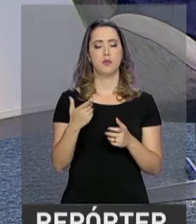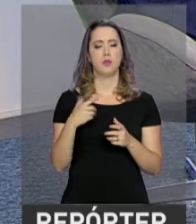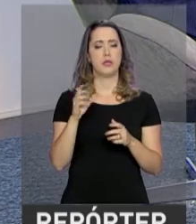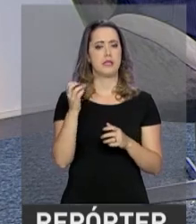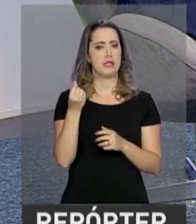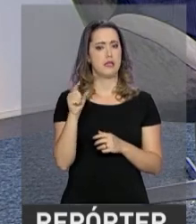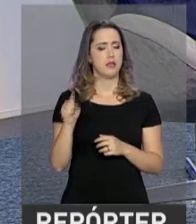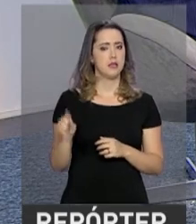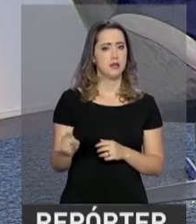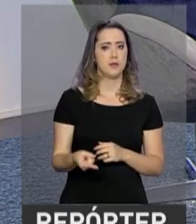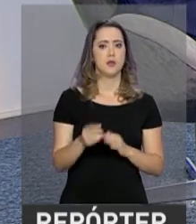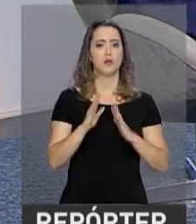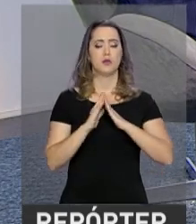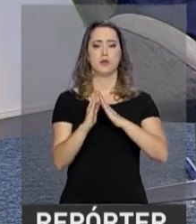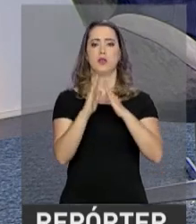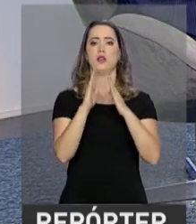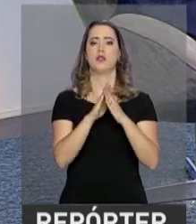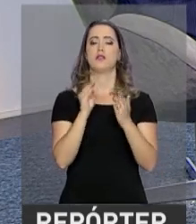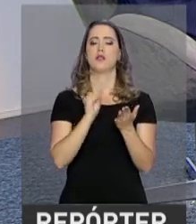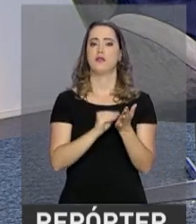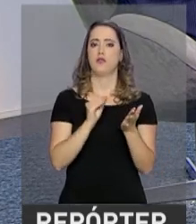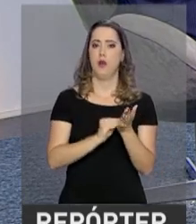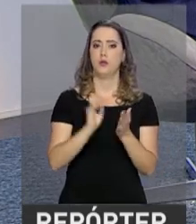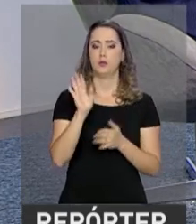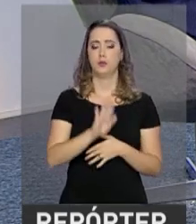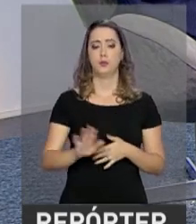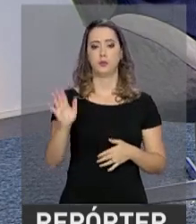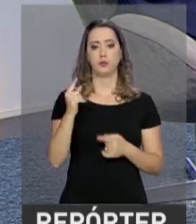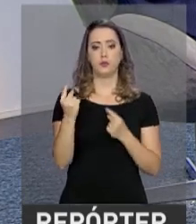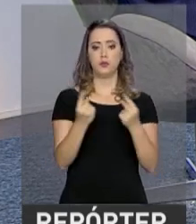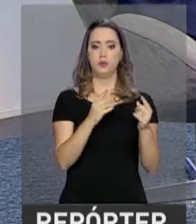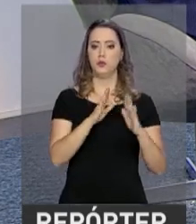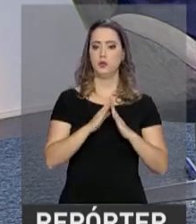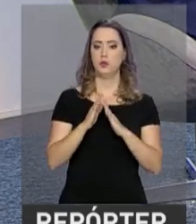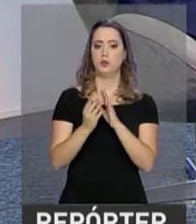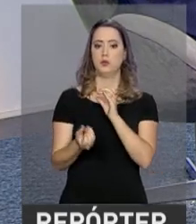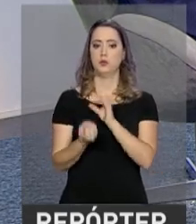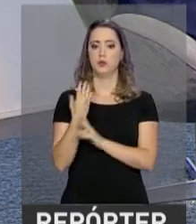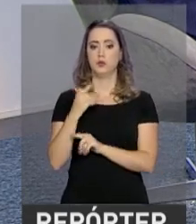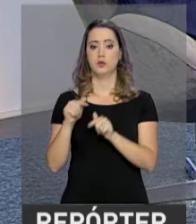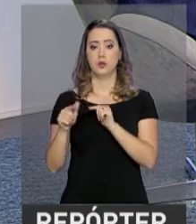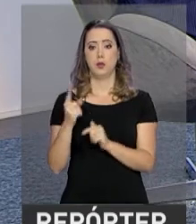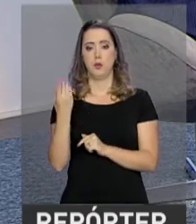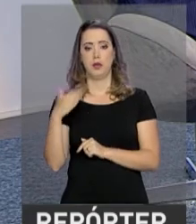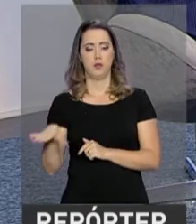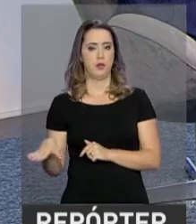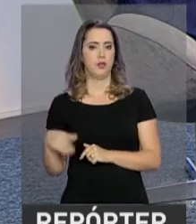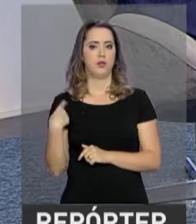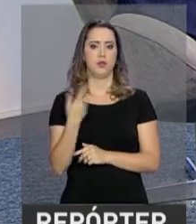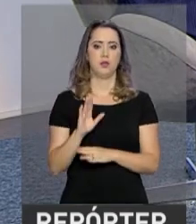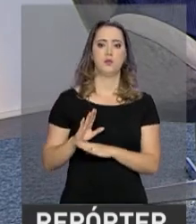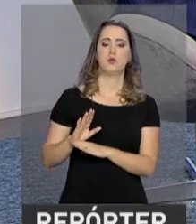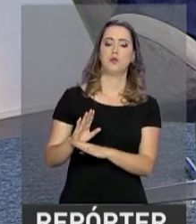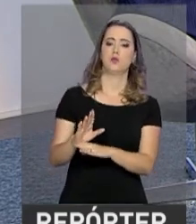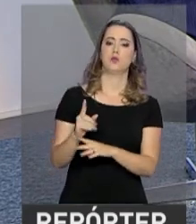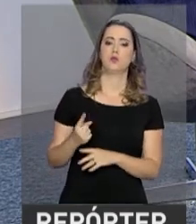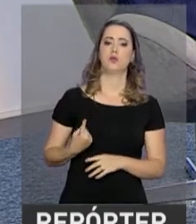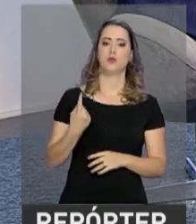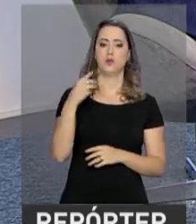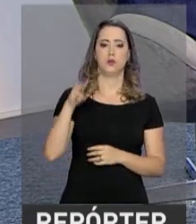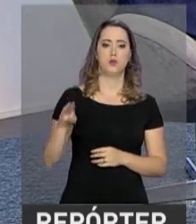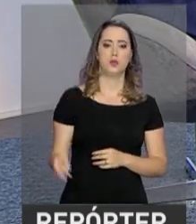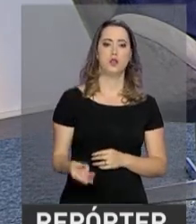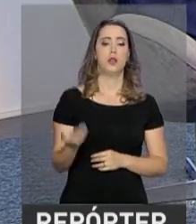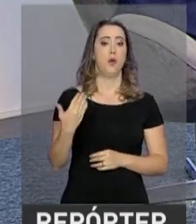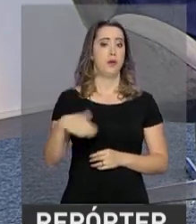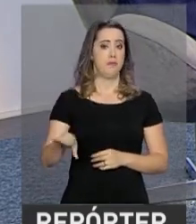é o número confiante que cada unidade habitacional gera um emprego e meio então quer dizer que nós estamos contribuindo com mais de um milhão e meio de empregos